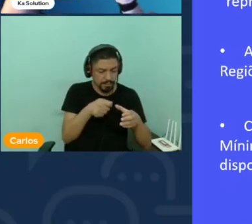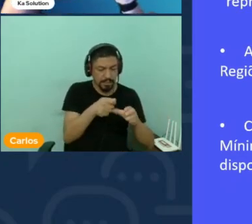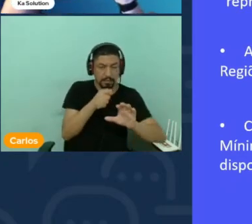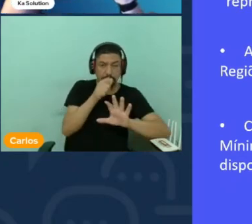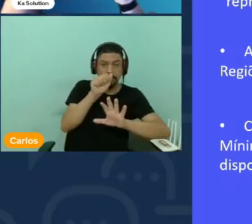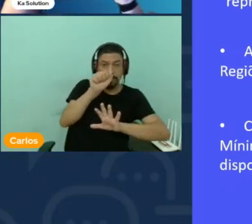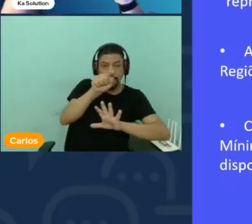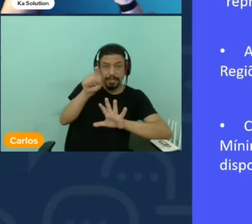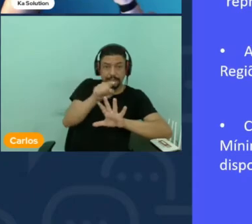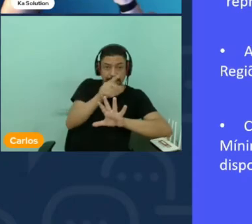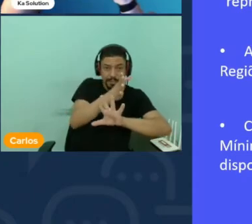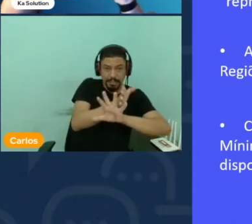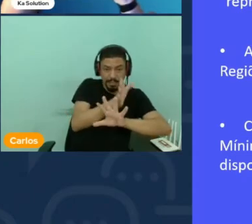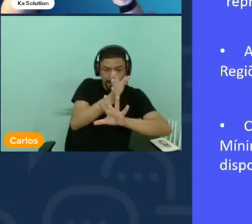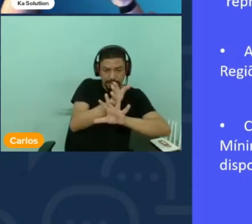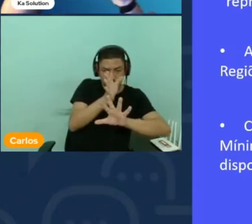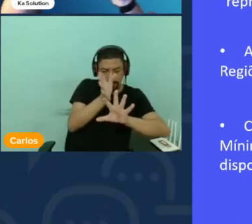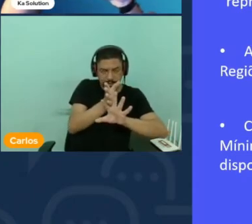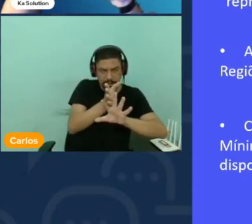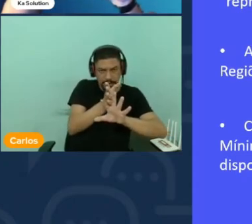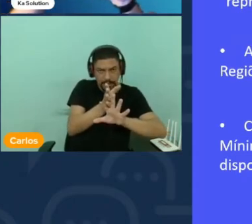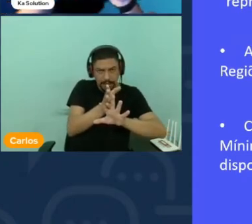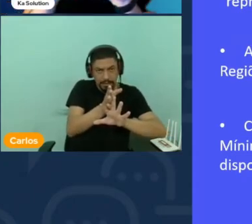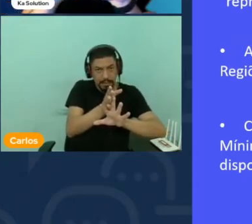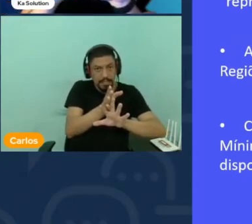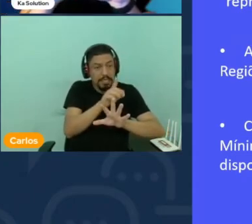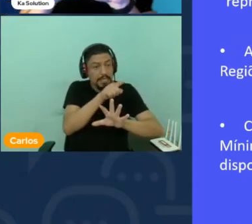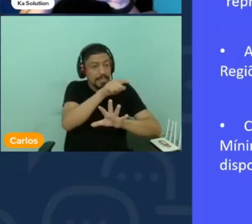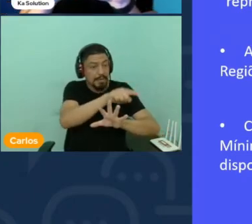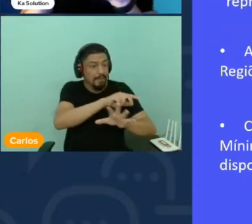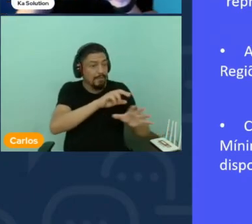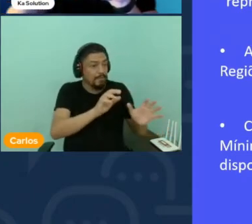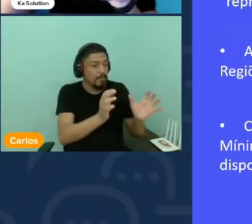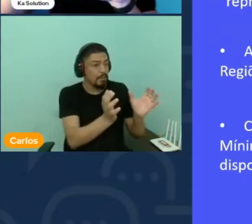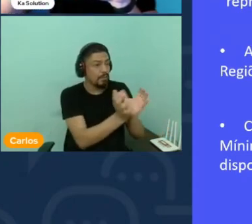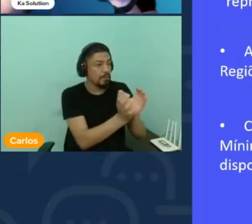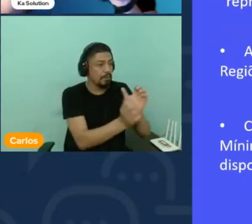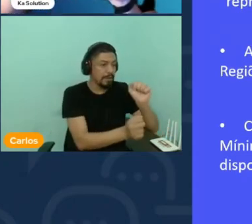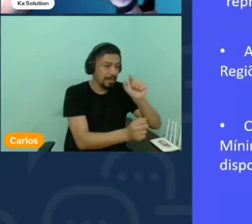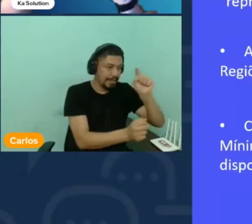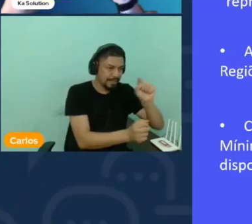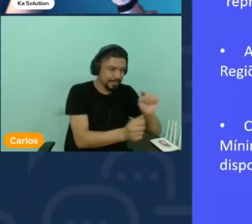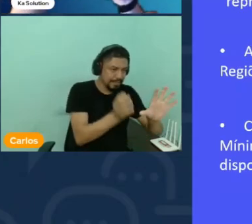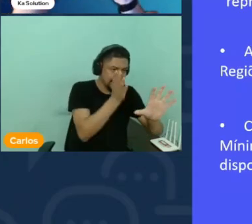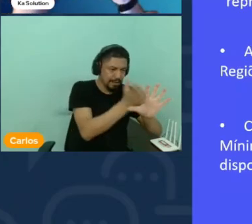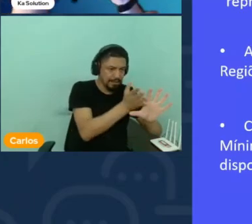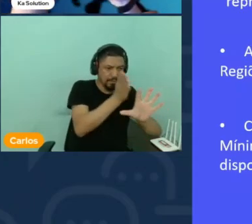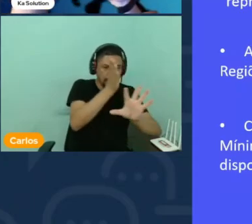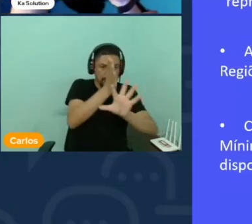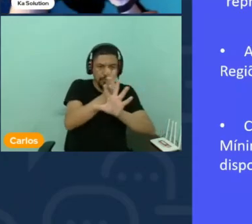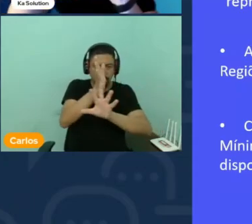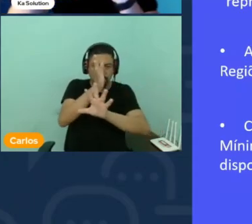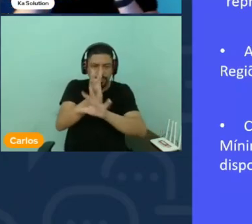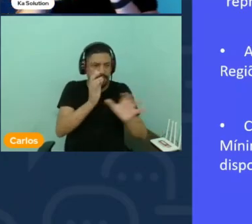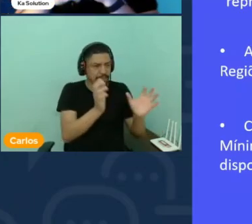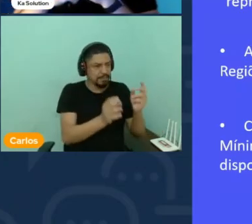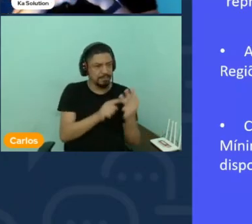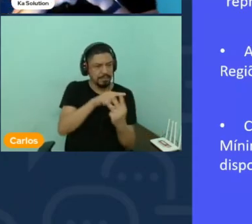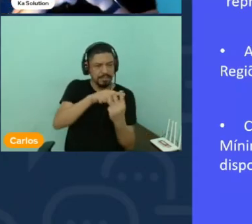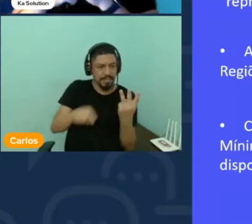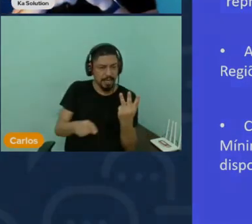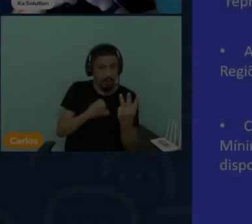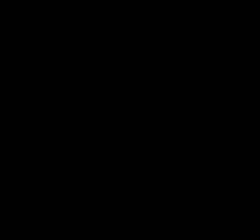de disponibilidade e um conjunto de zona de disponibilidade forma uma região